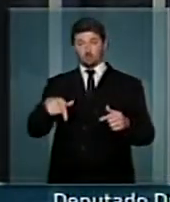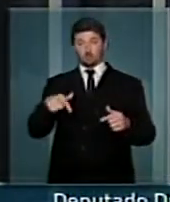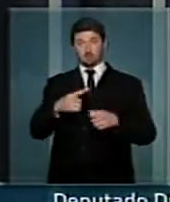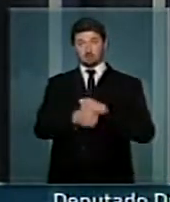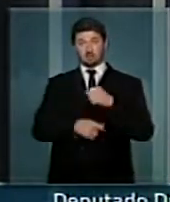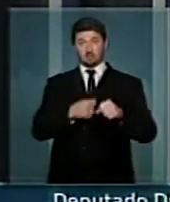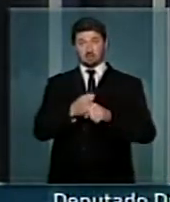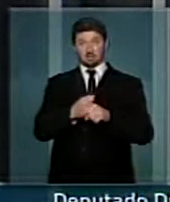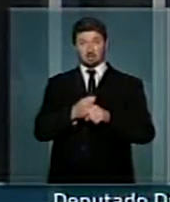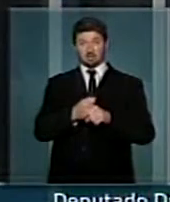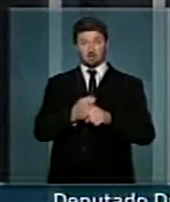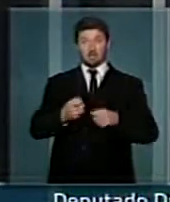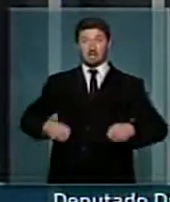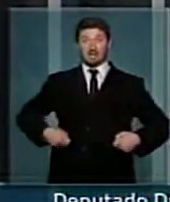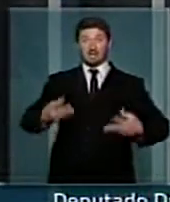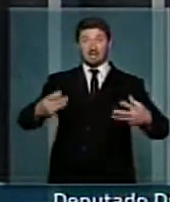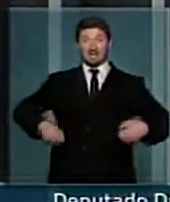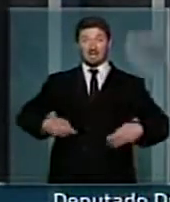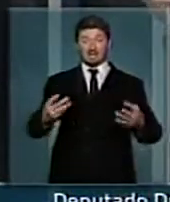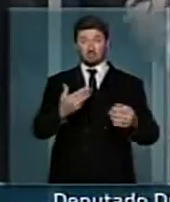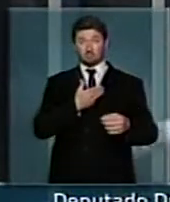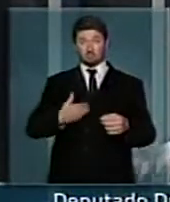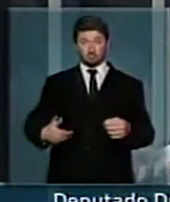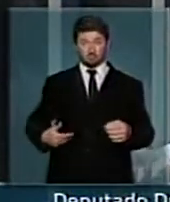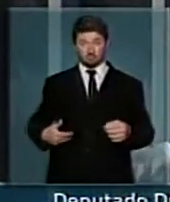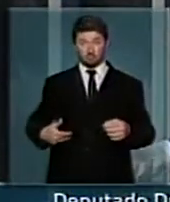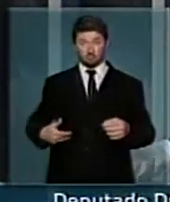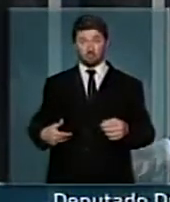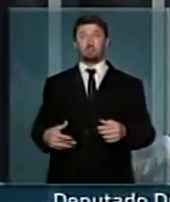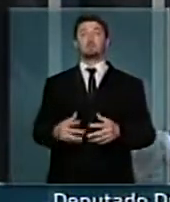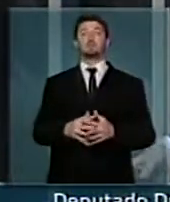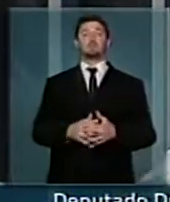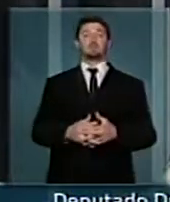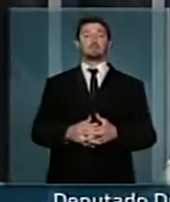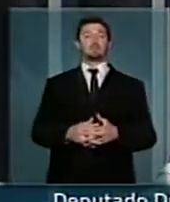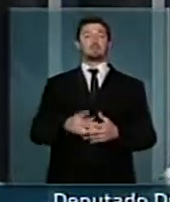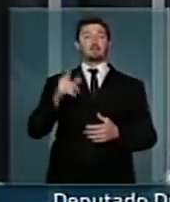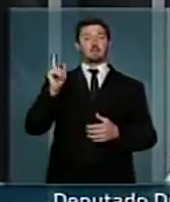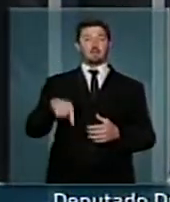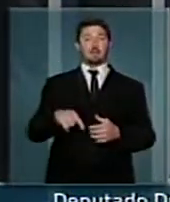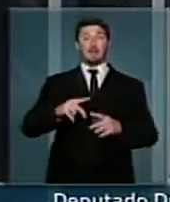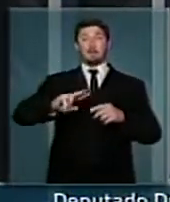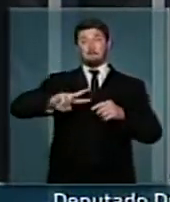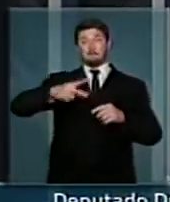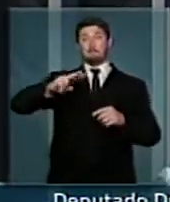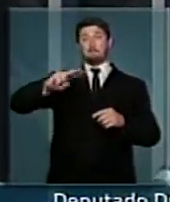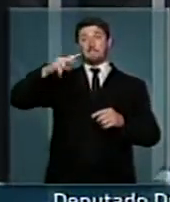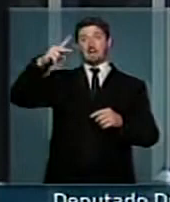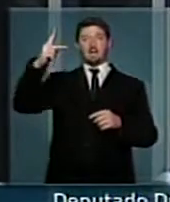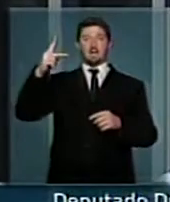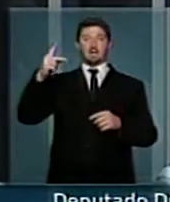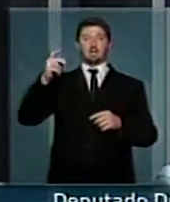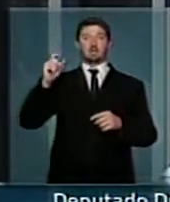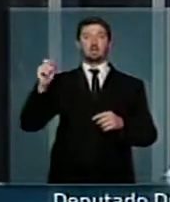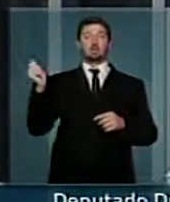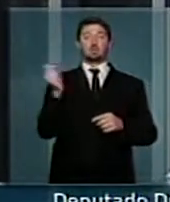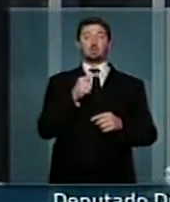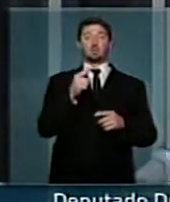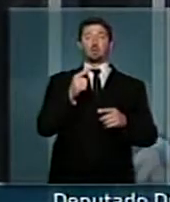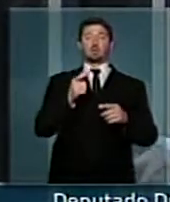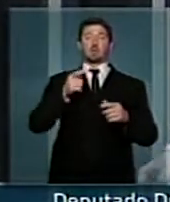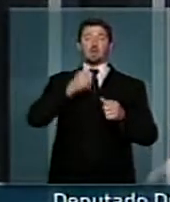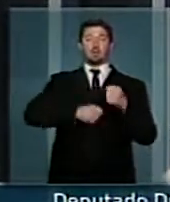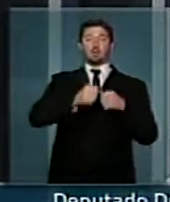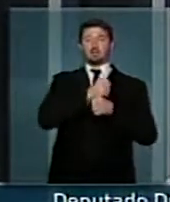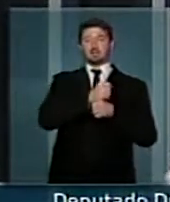o aumento dos gastos correntes da máquina pública ficou a mais, além do que custou o ano passado,